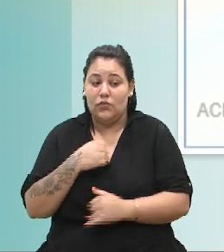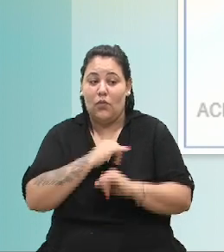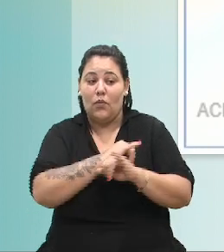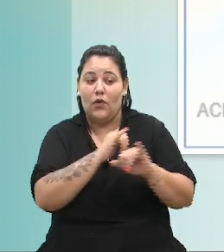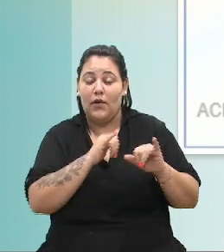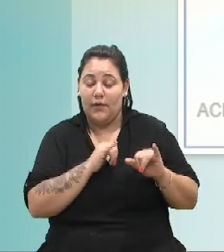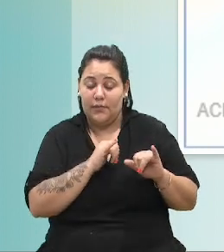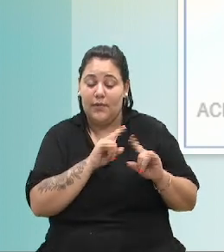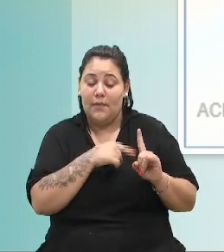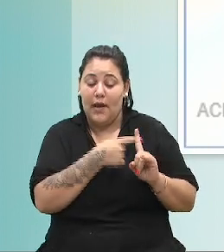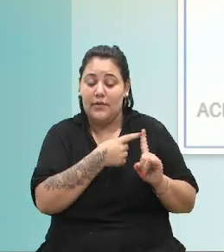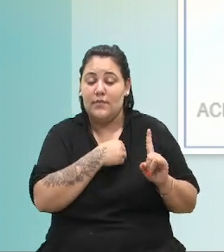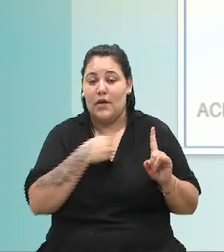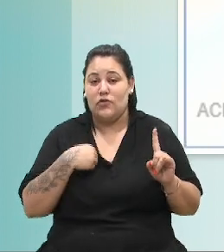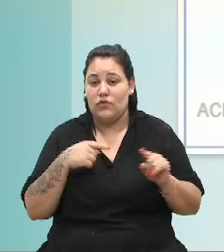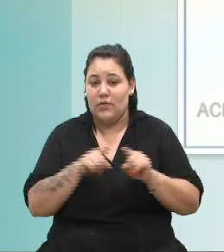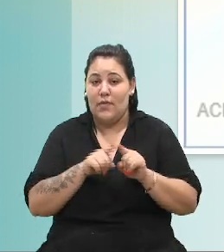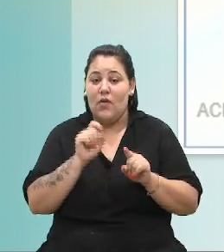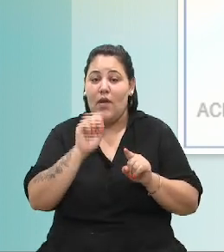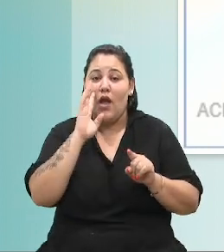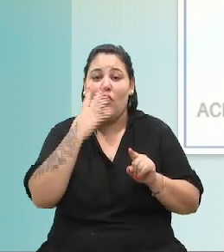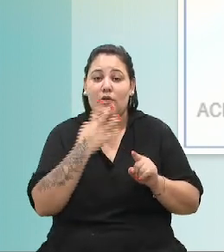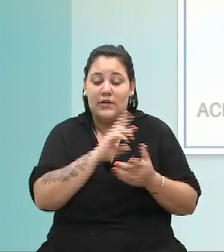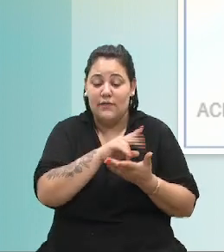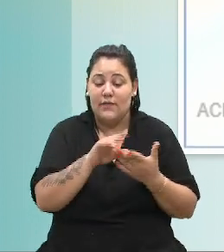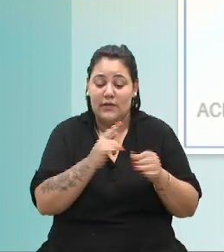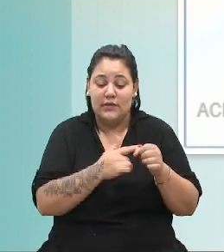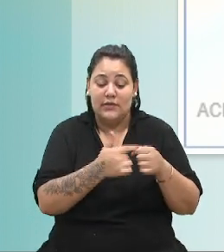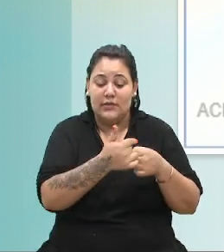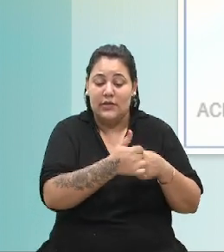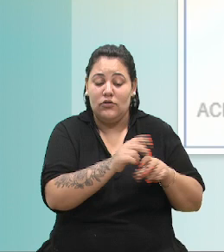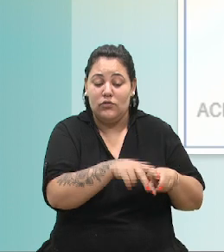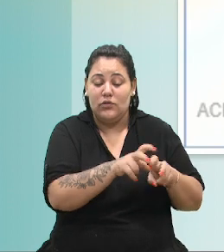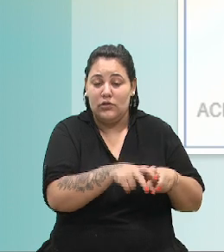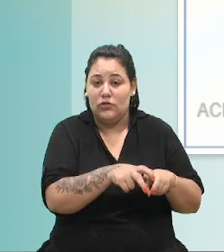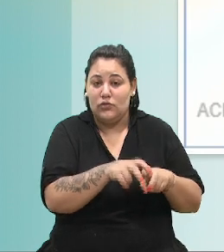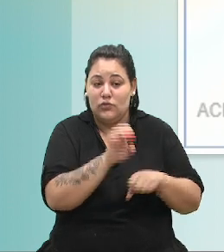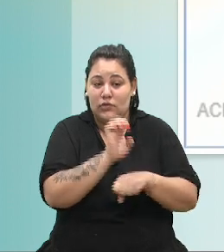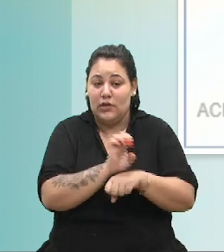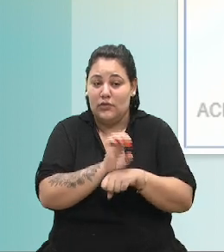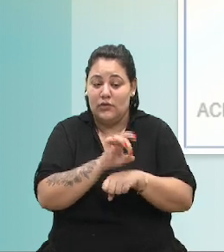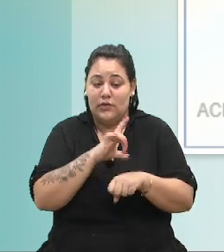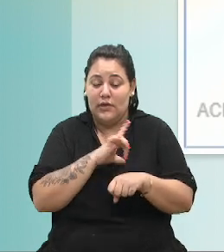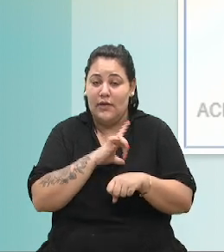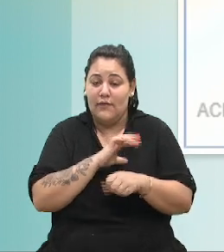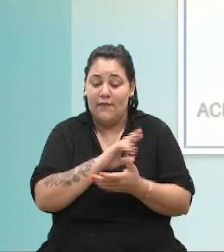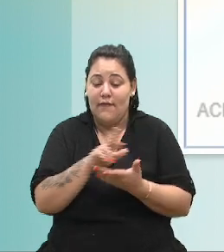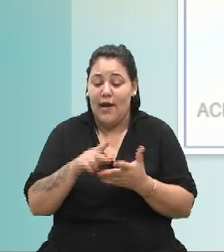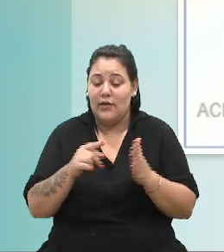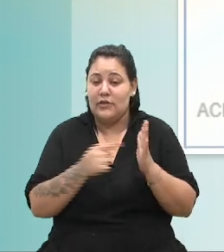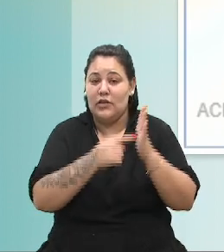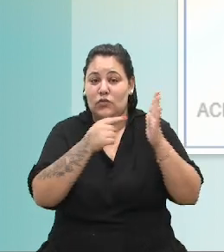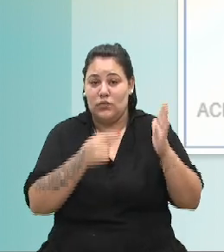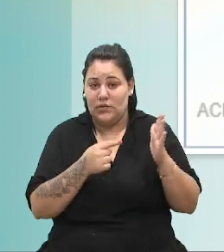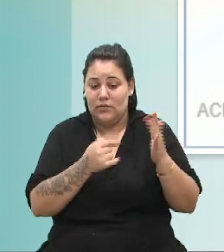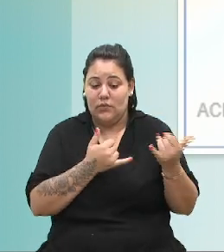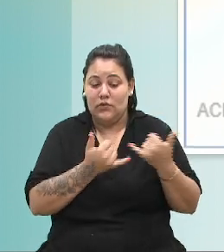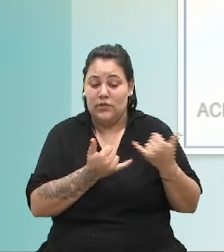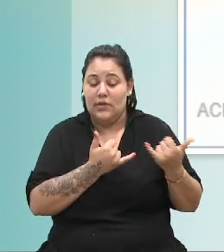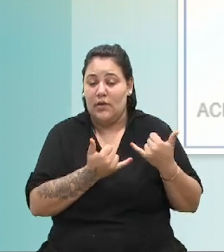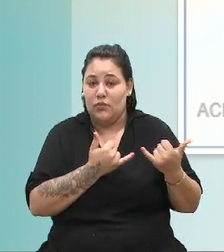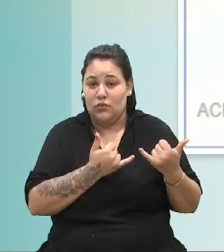está acontecendo em várias cidades do interior do Estado? Várias denúncias por parte de colegas. Colegas sendo desligados dos seus